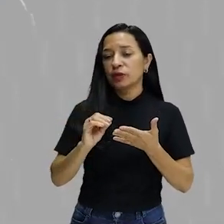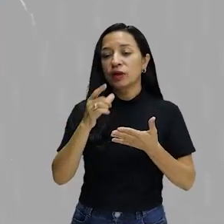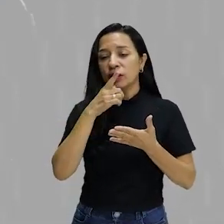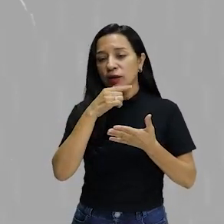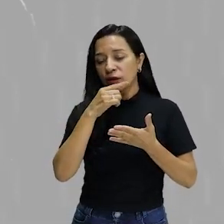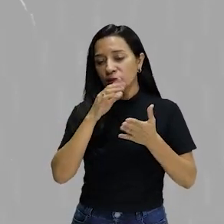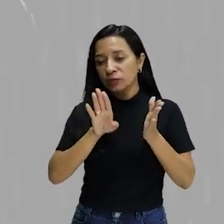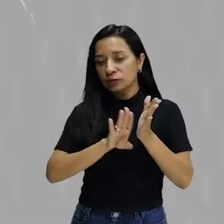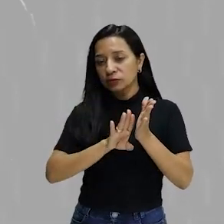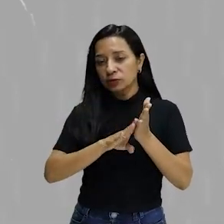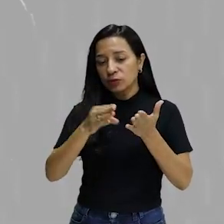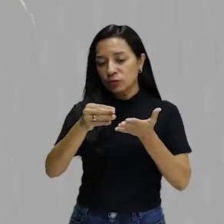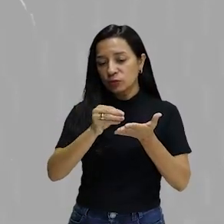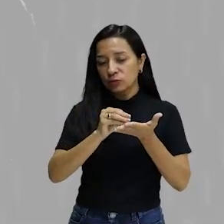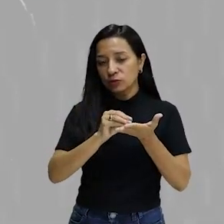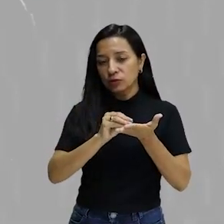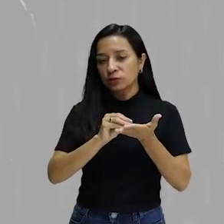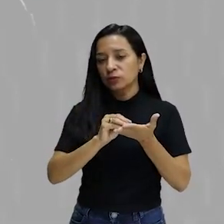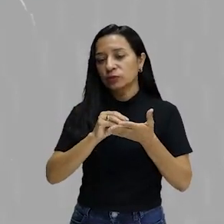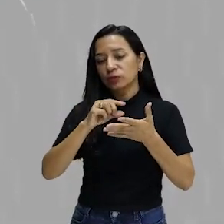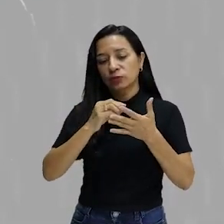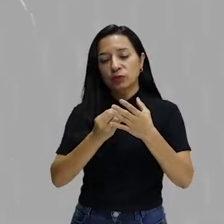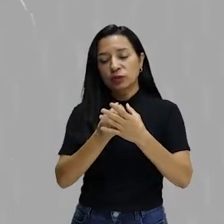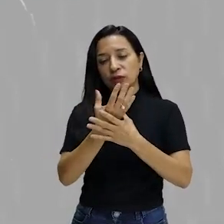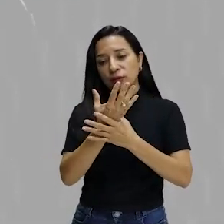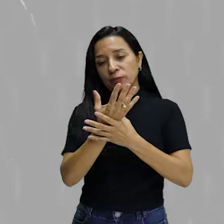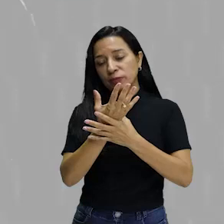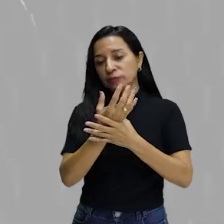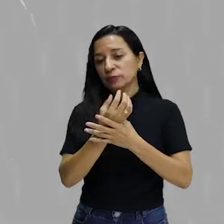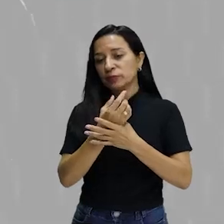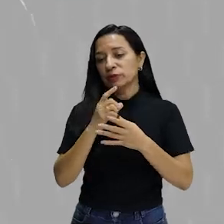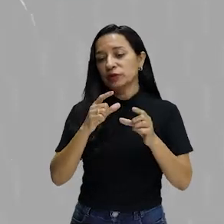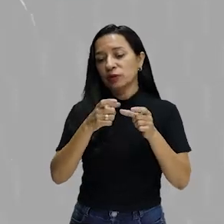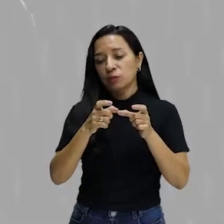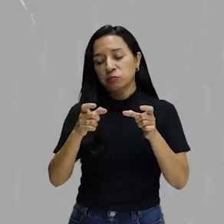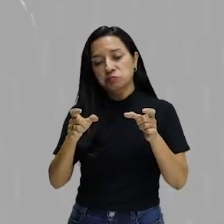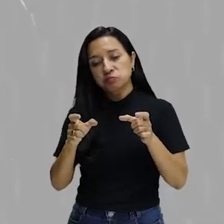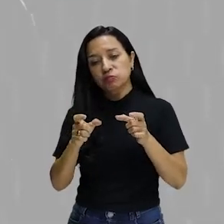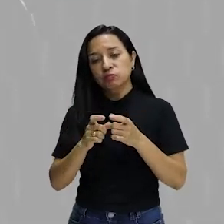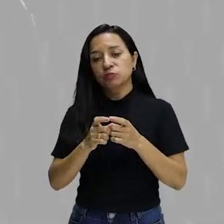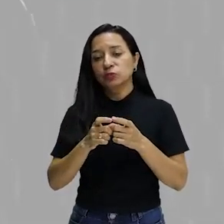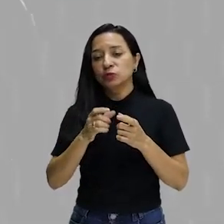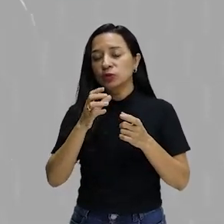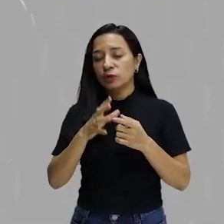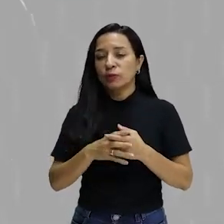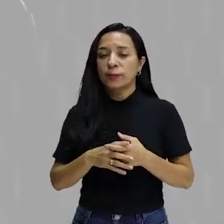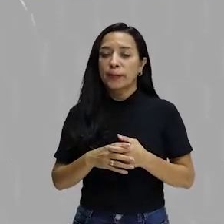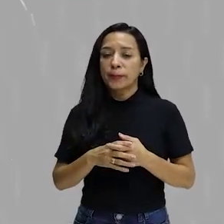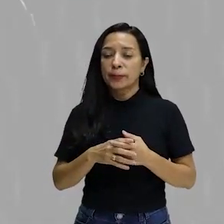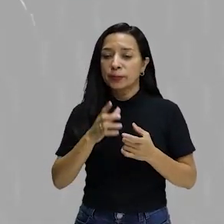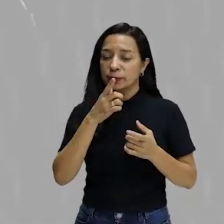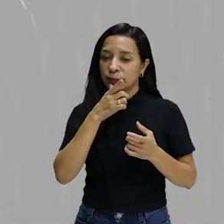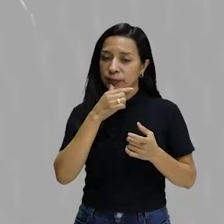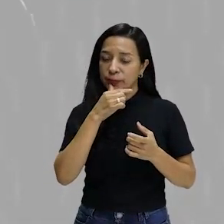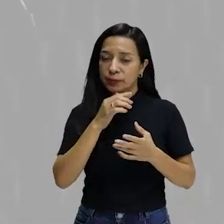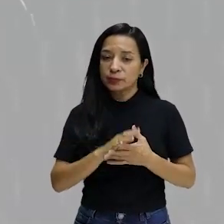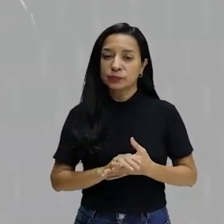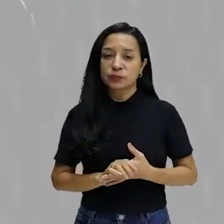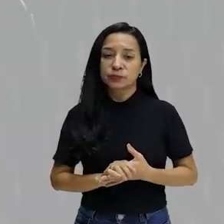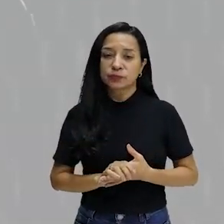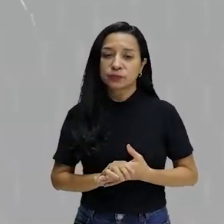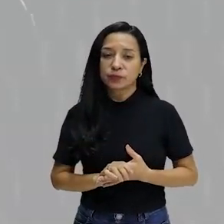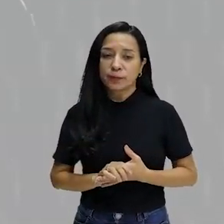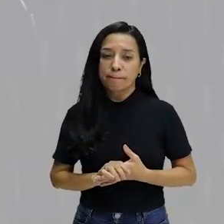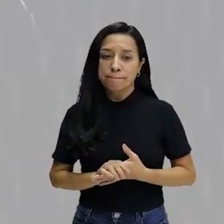que chega até ele quando a planta está submetida a grande quantidade de água, ok? Gutação